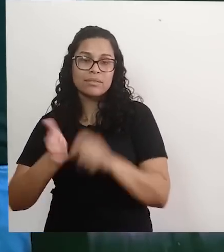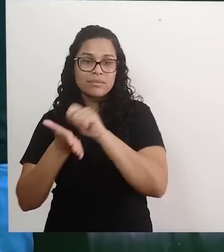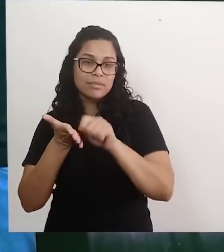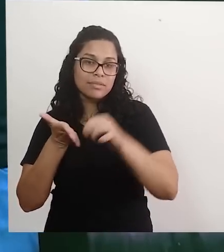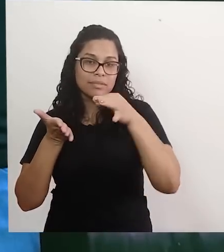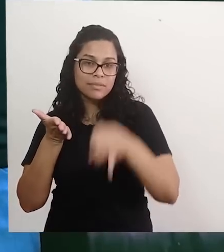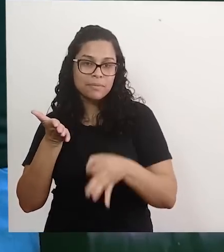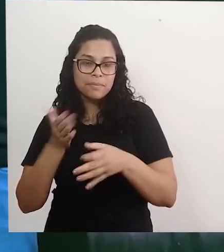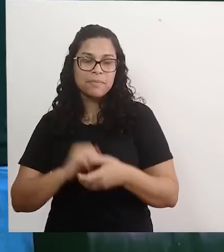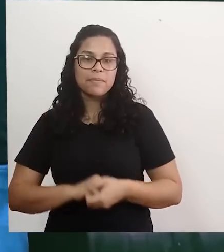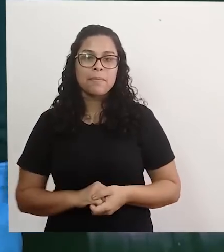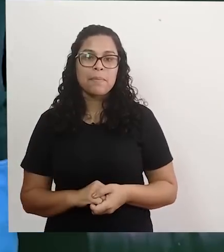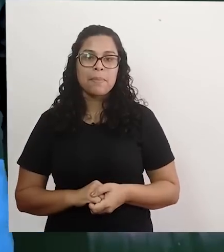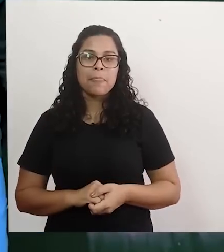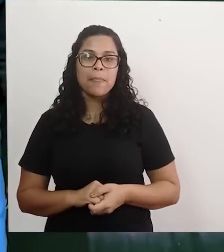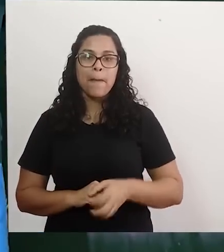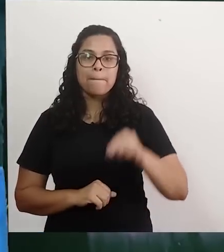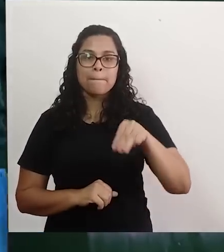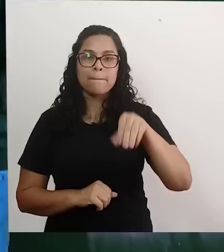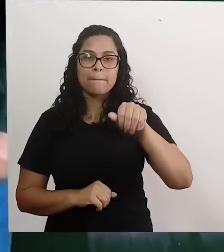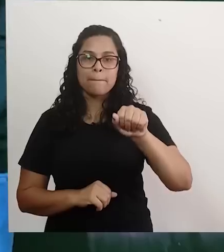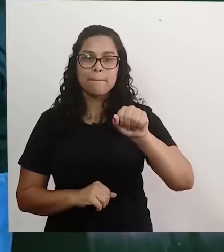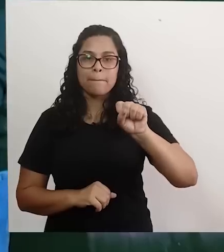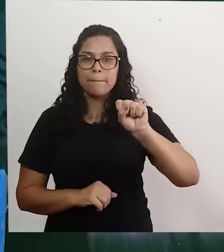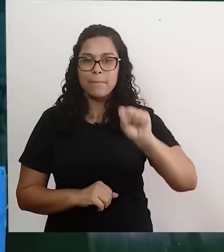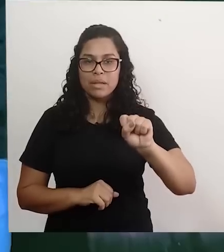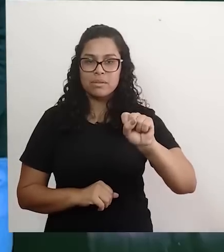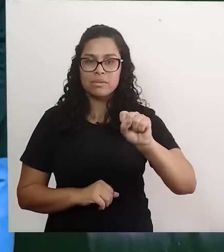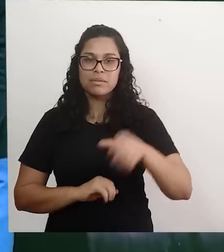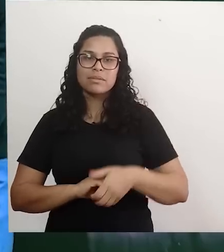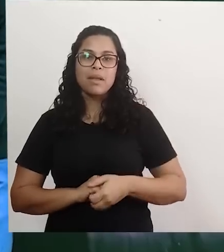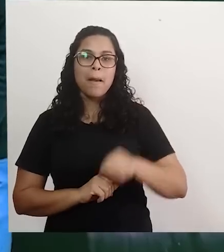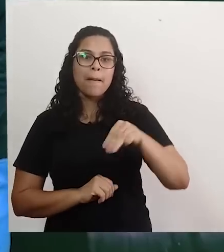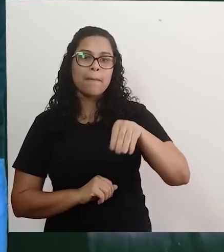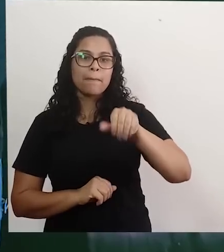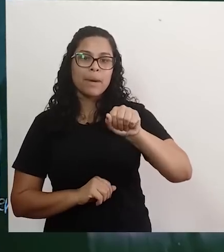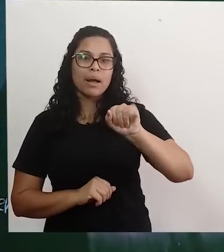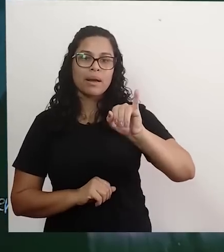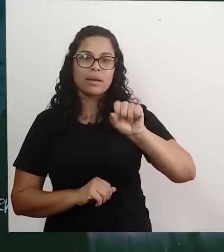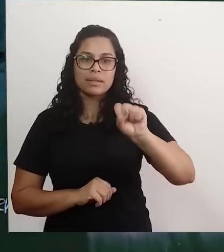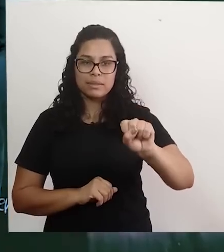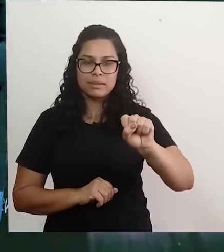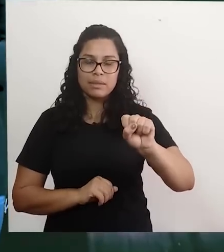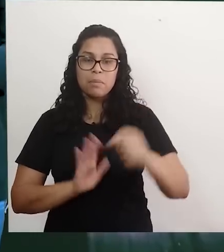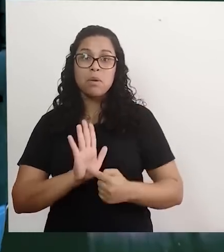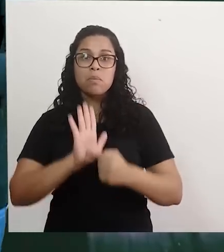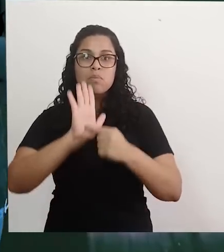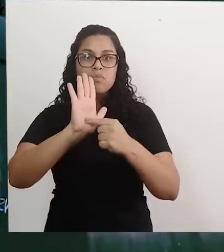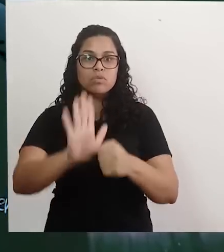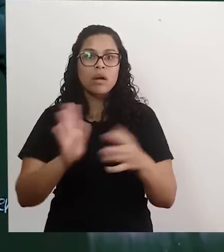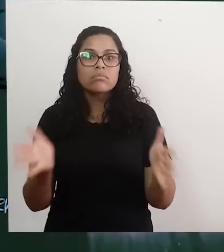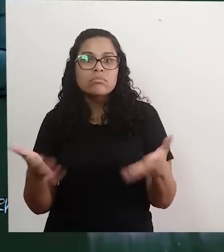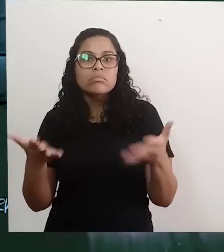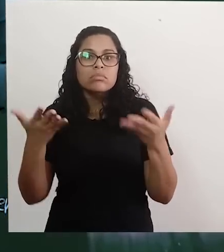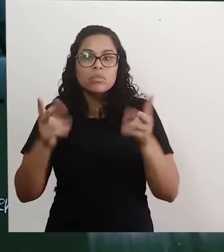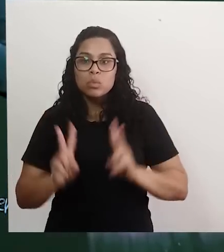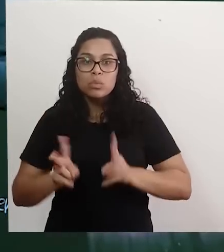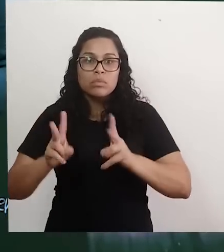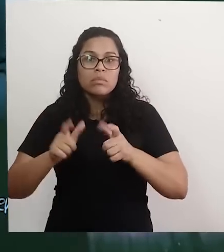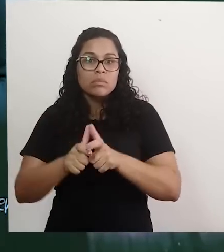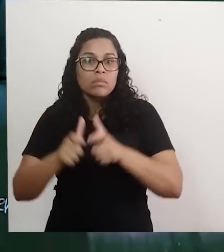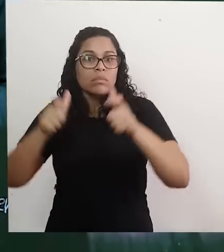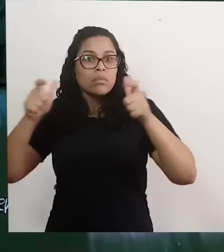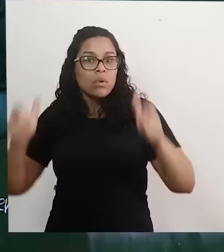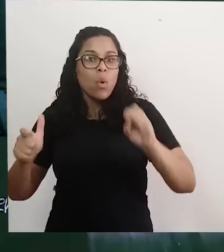da preposição mas, o uso da conjunção mas e o uso da palavra mais, para indicar intensidade, quantidade